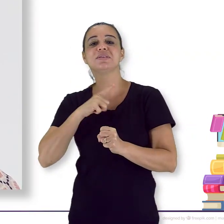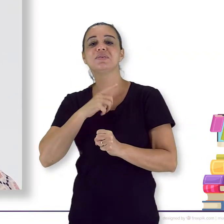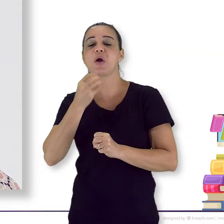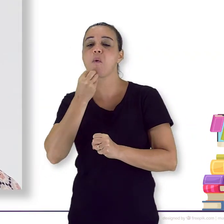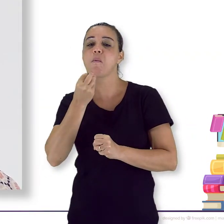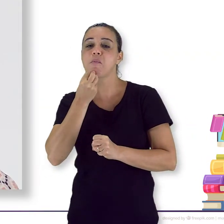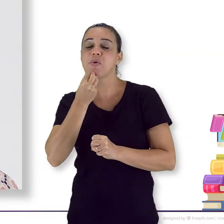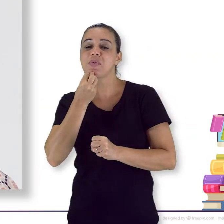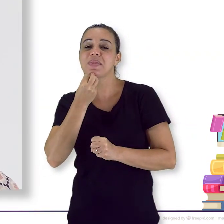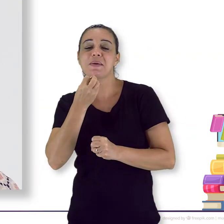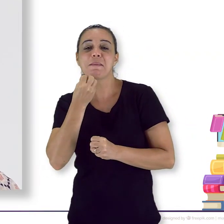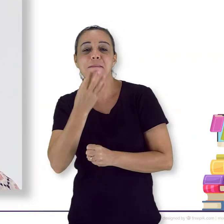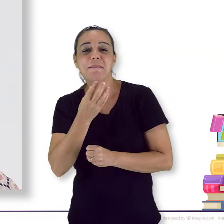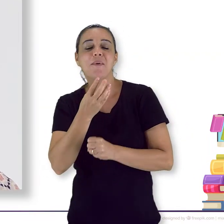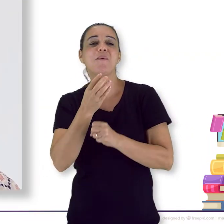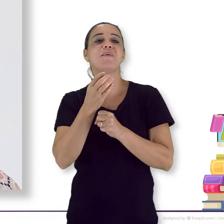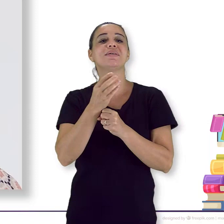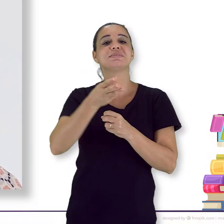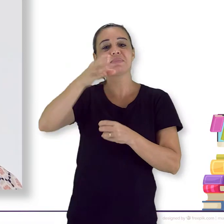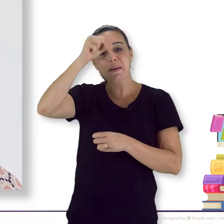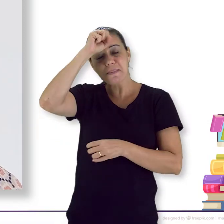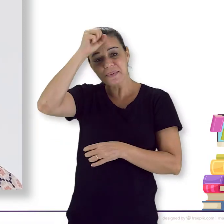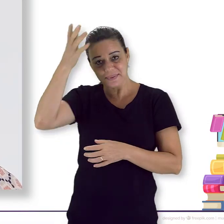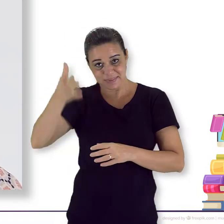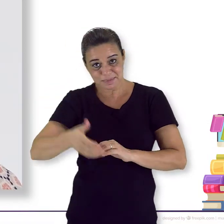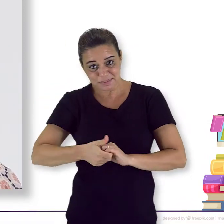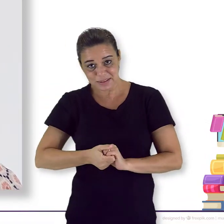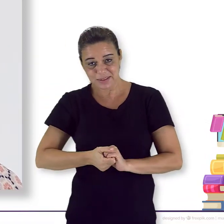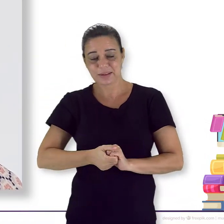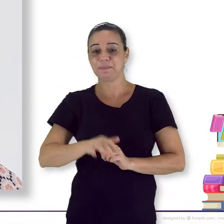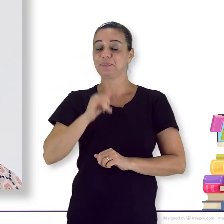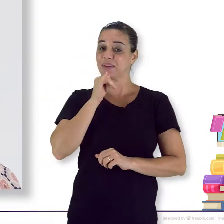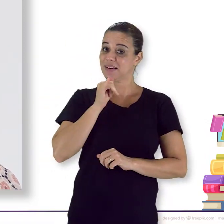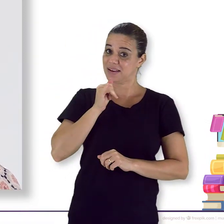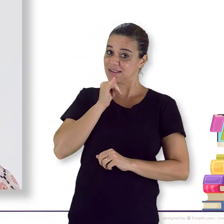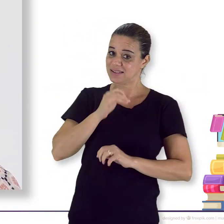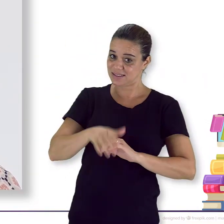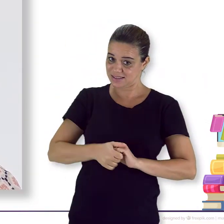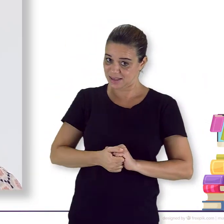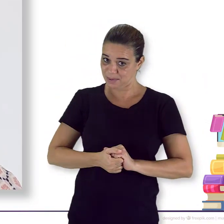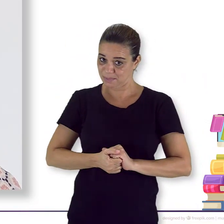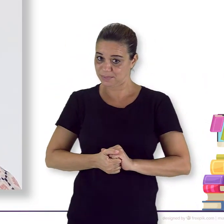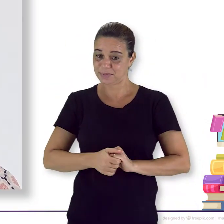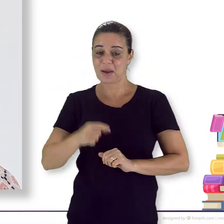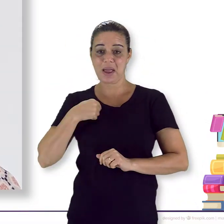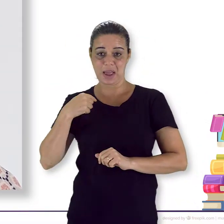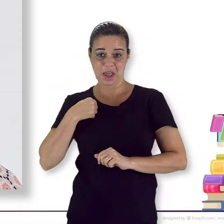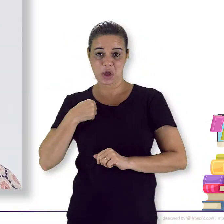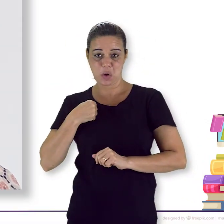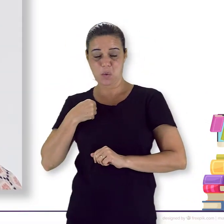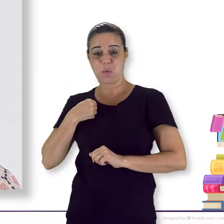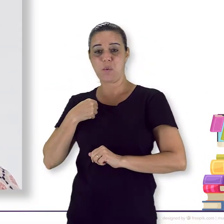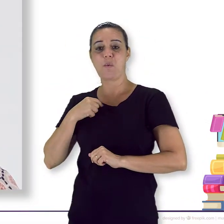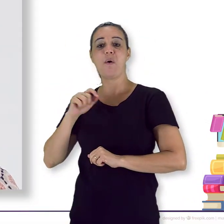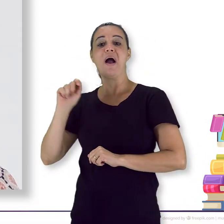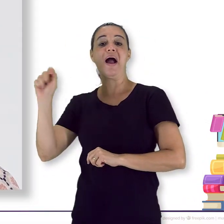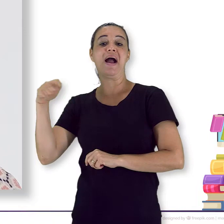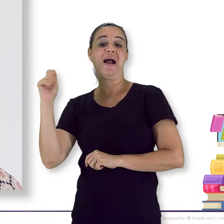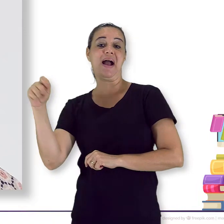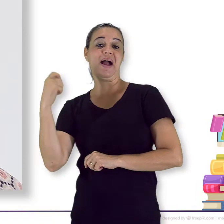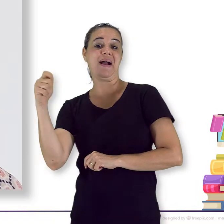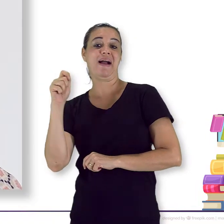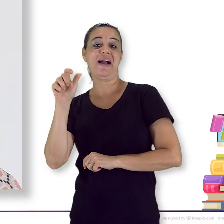oportunos, mais ricos de aprender. Então, como um exemplo, eu sou